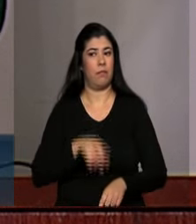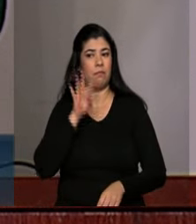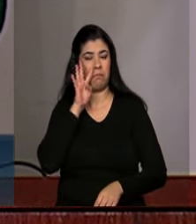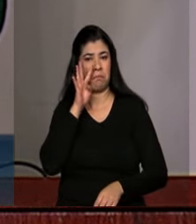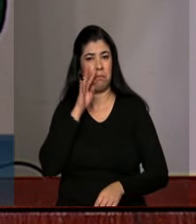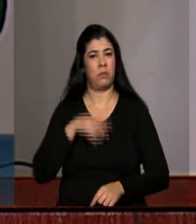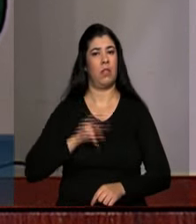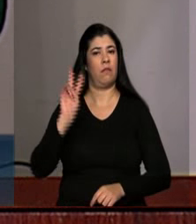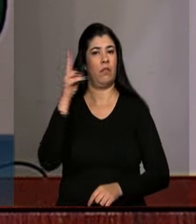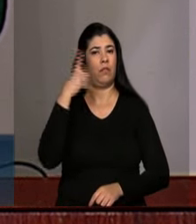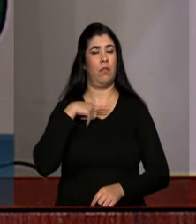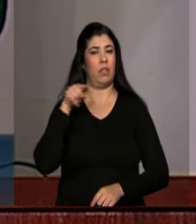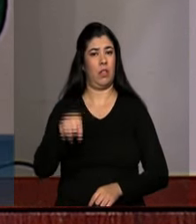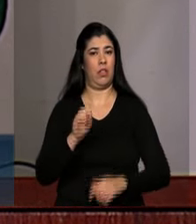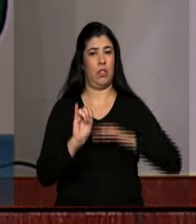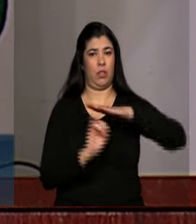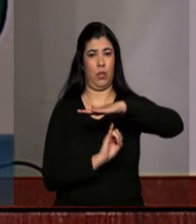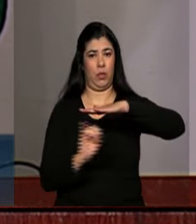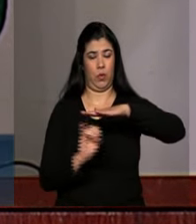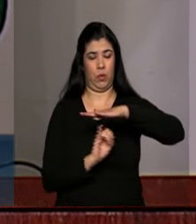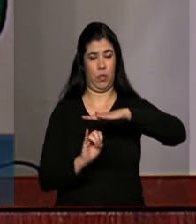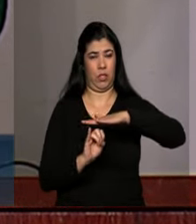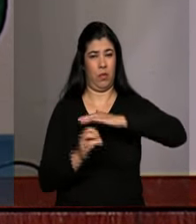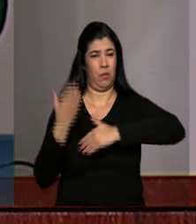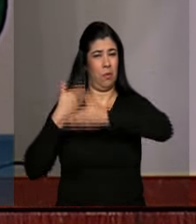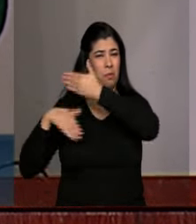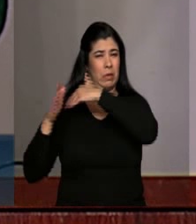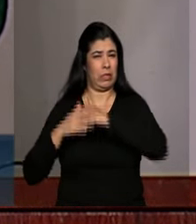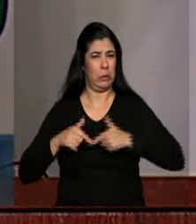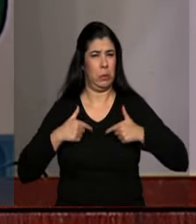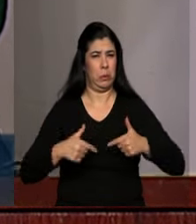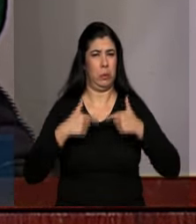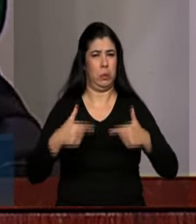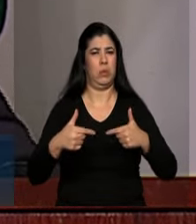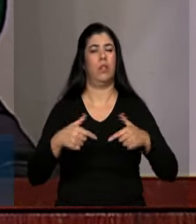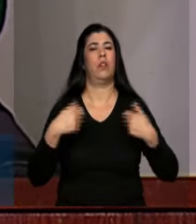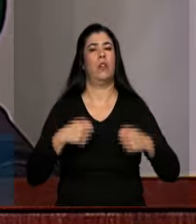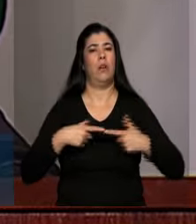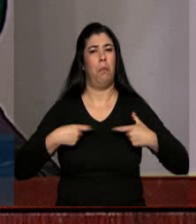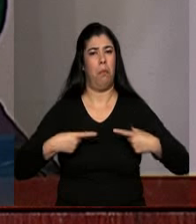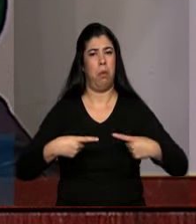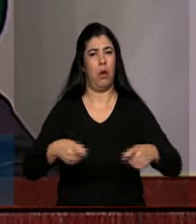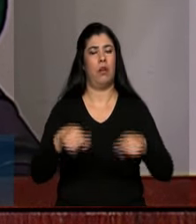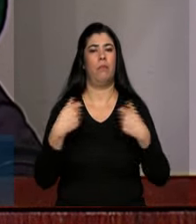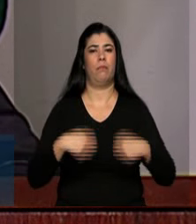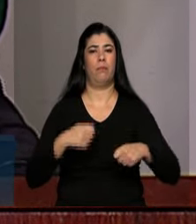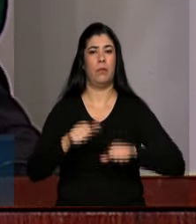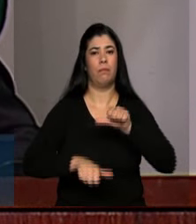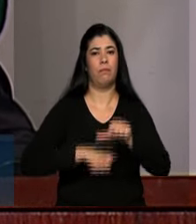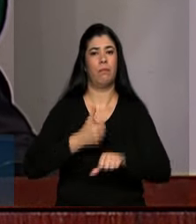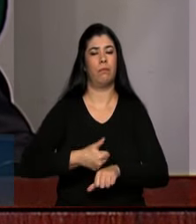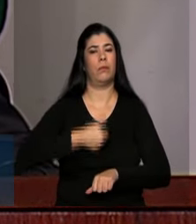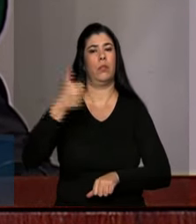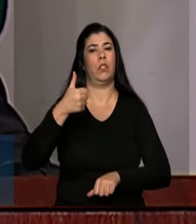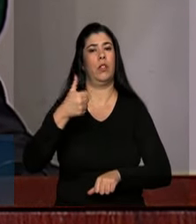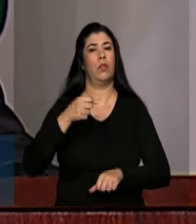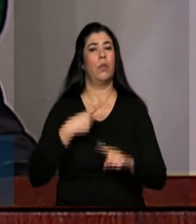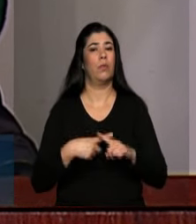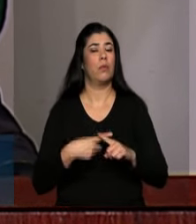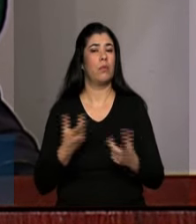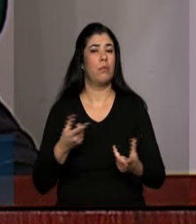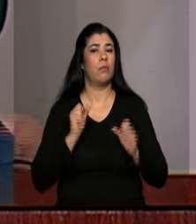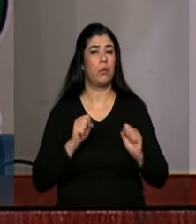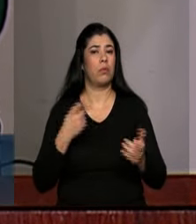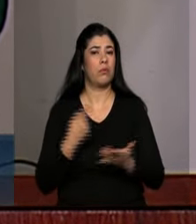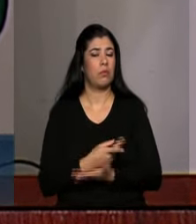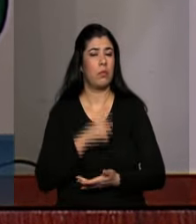que ajudamos a erigir dos escombros da guerra necessita ser aperfeiçoada, sob risco de tornar-se